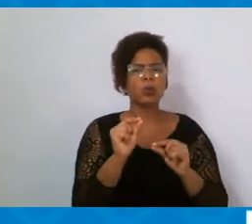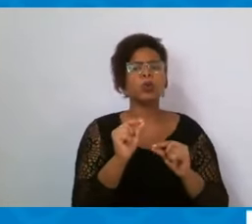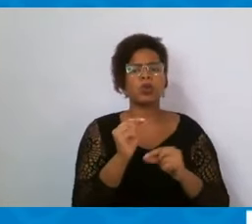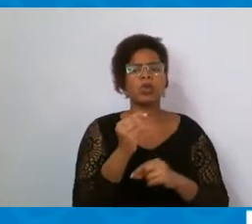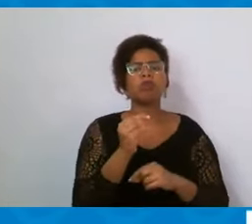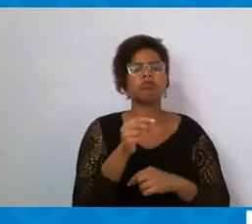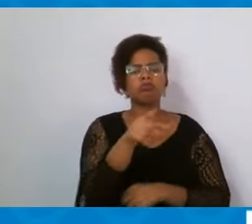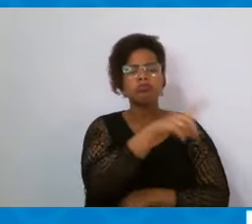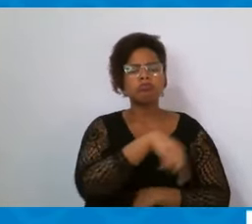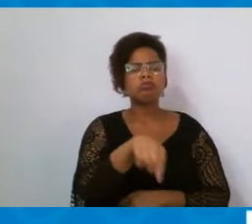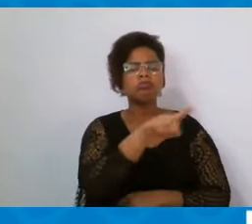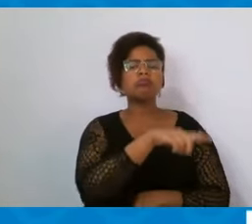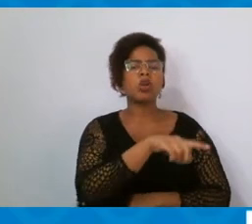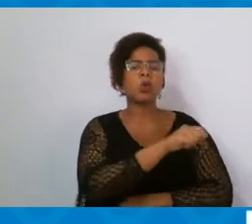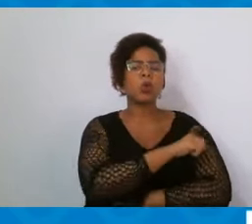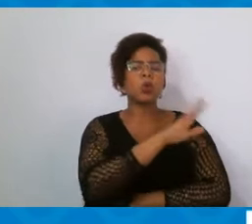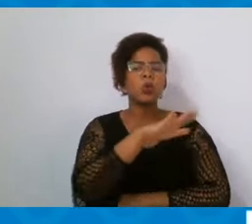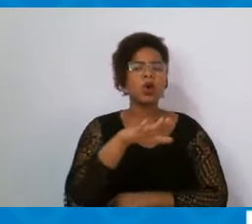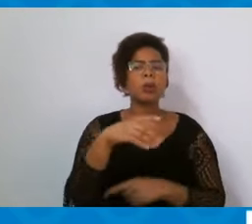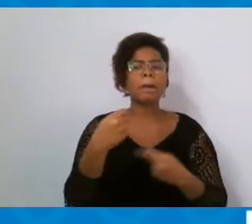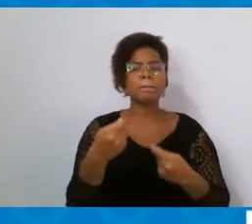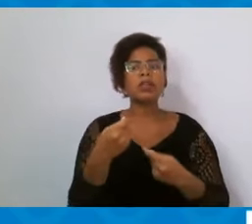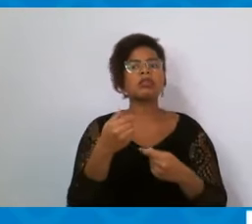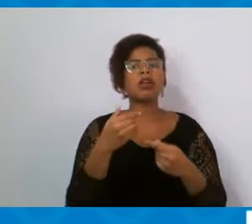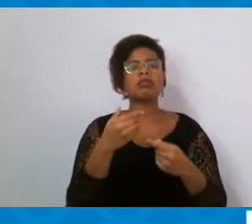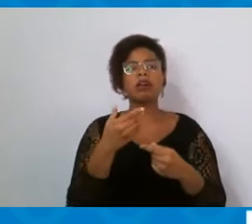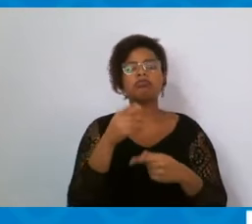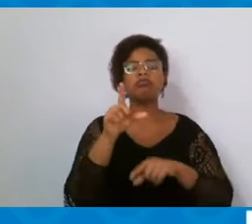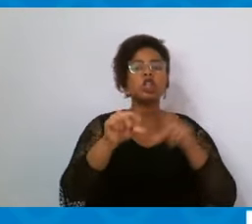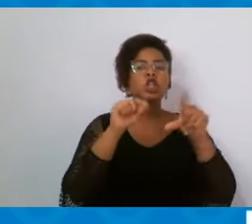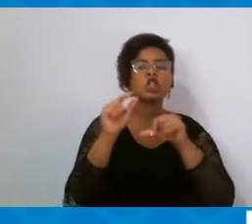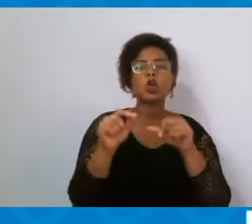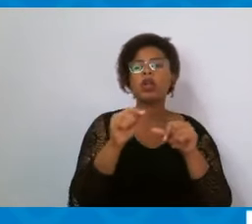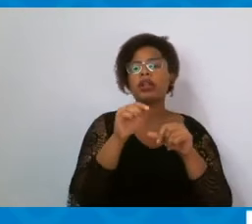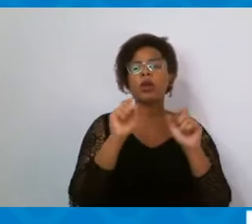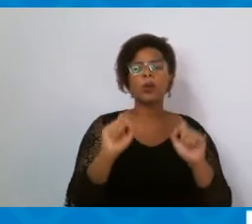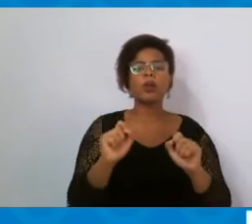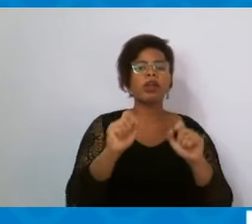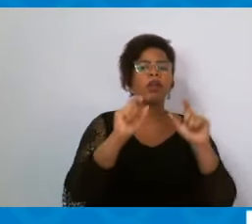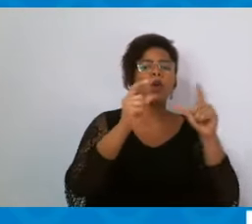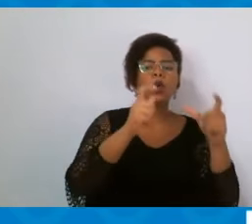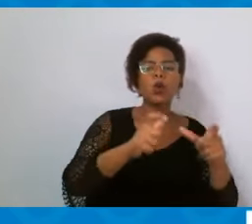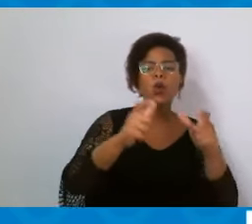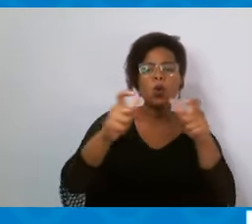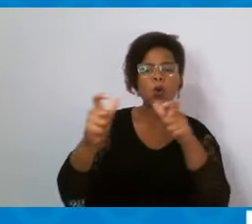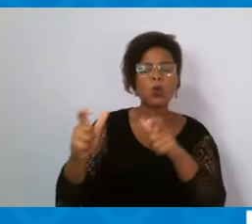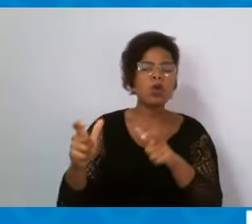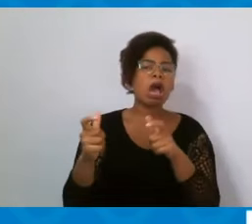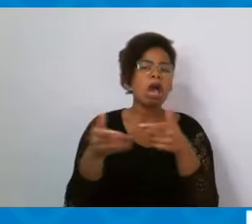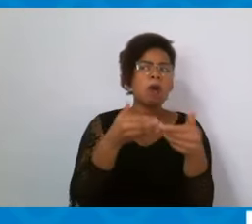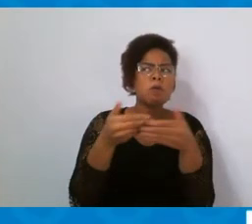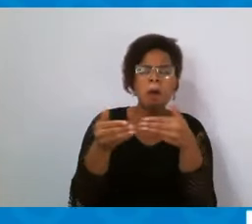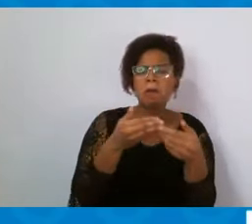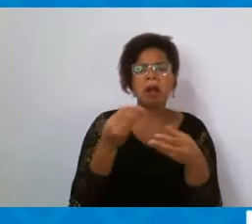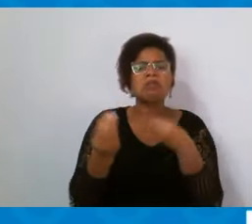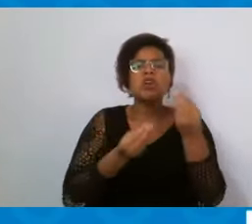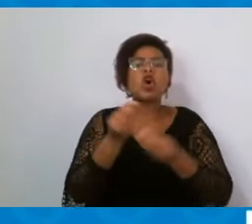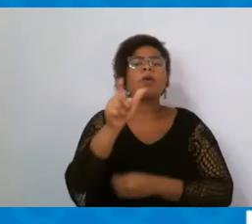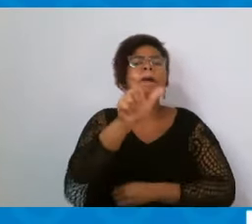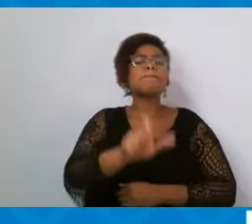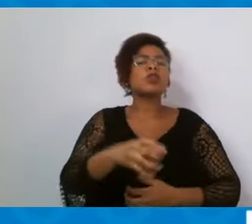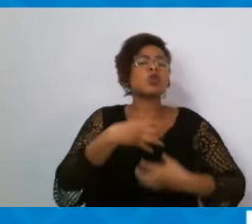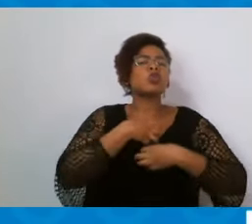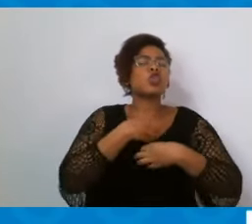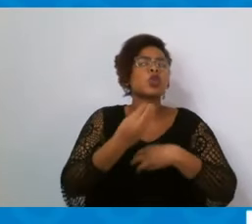desse lugar, né? Para o quê? Para identificar temas e oportunidades, porque muitas vezes a gente chega com o problema